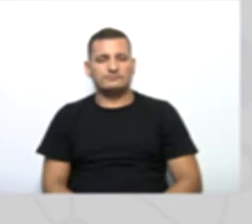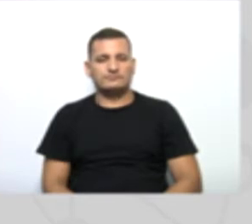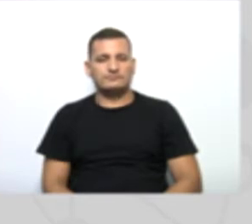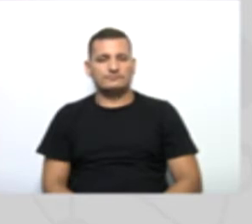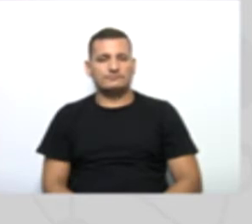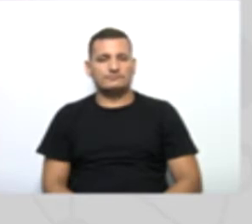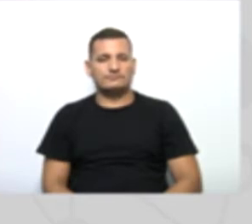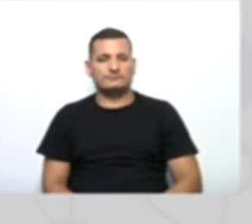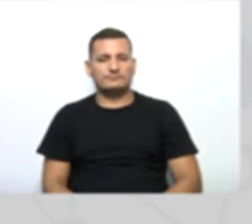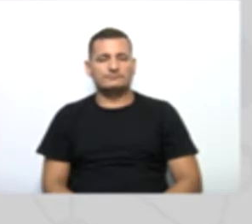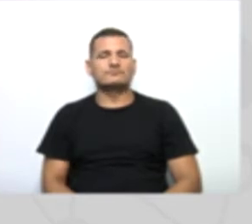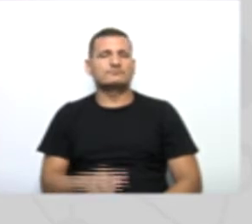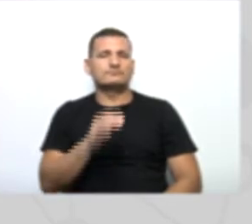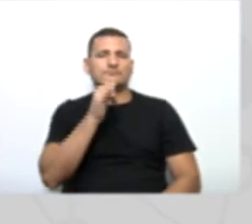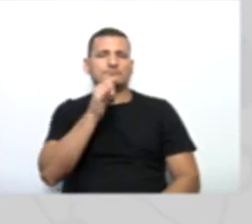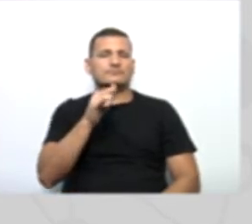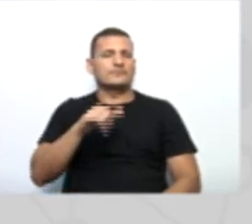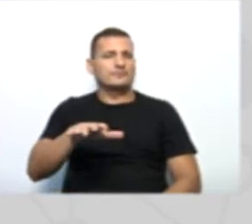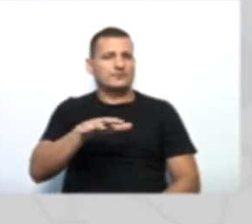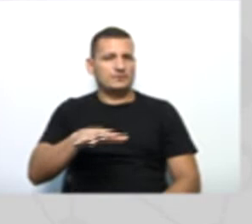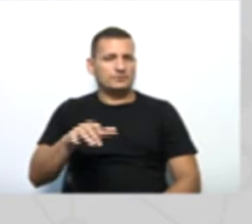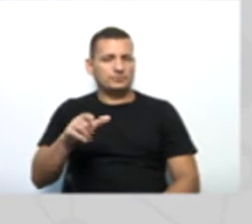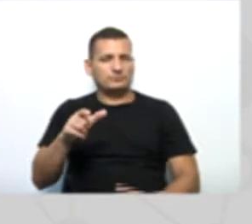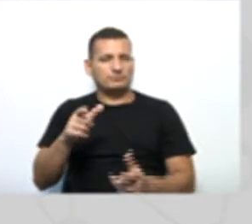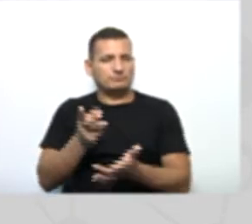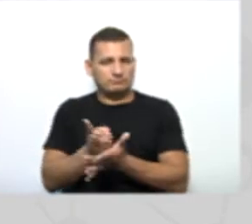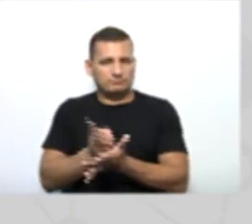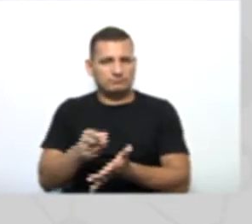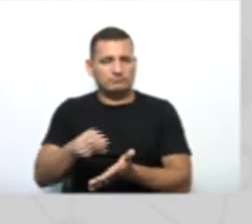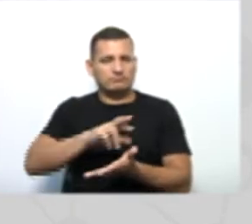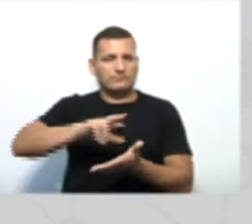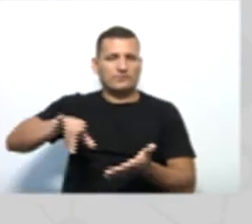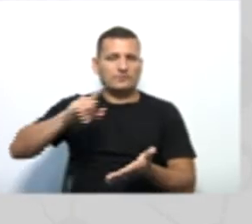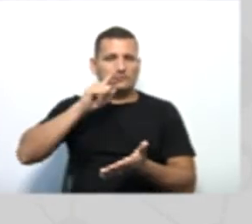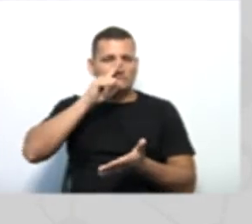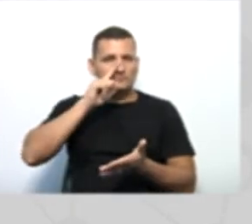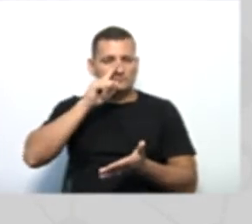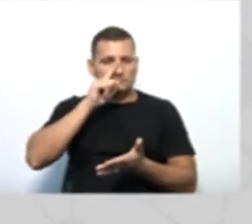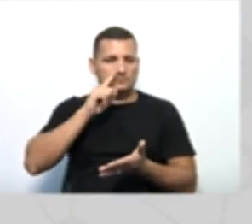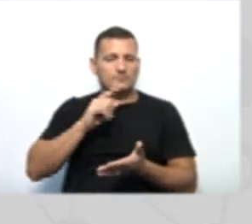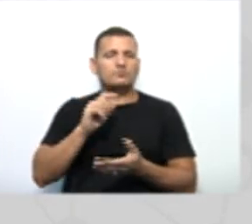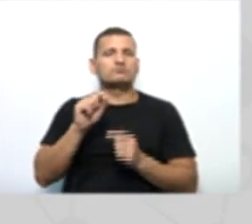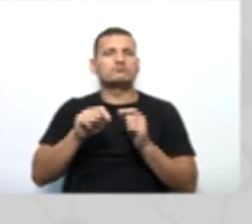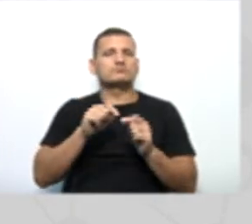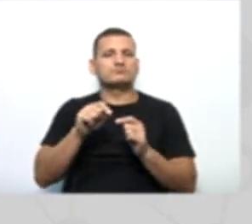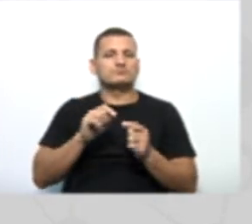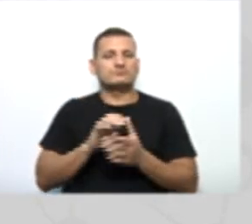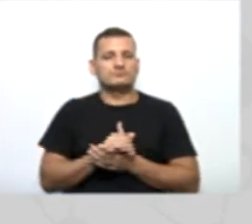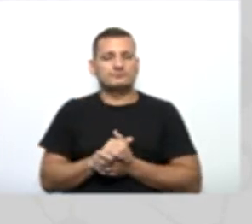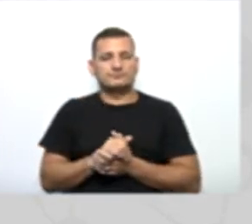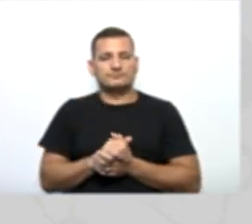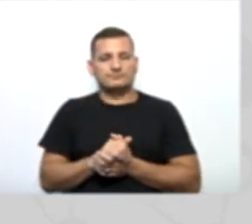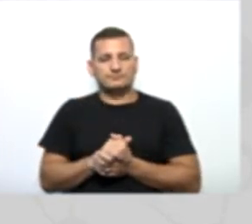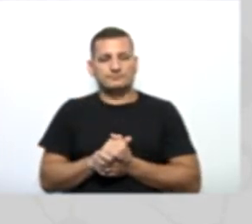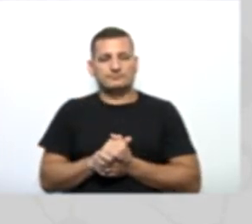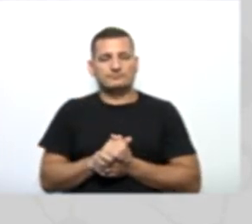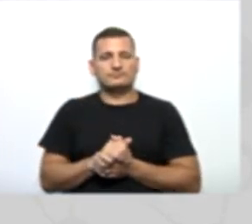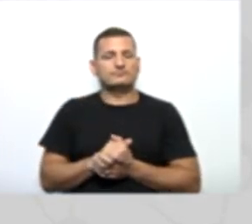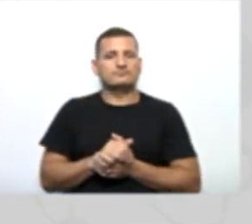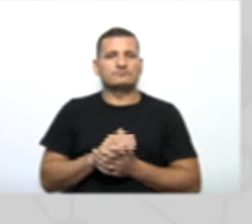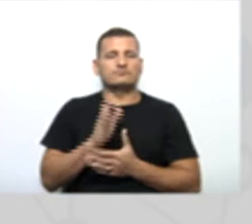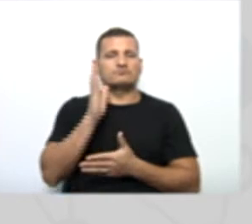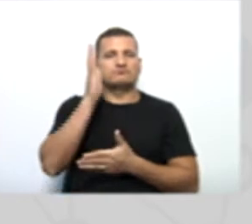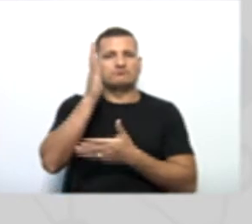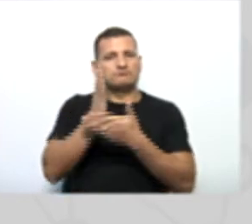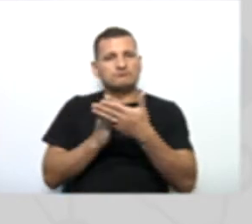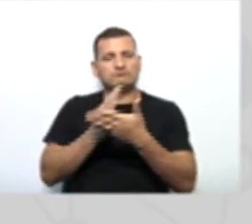riscos do mesmo tamanho. Então o que eu posso fazer? Eu posso chegar aqui na nossa bolinha e ir lá dividir